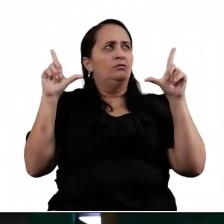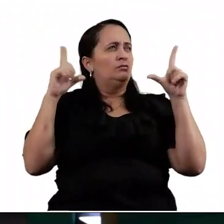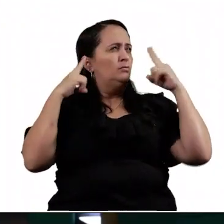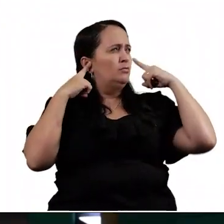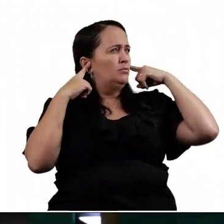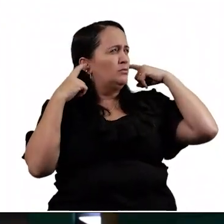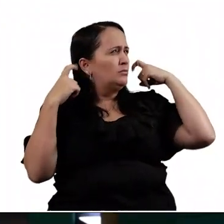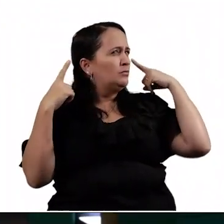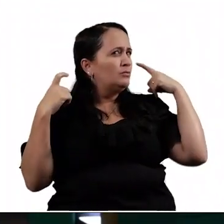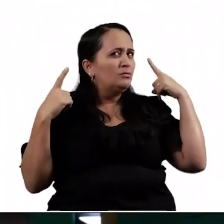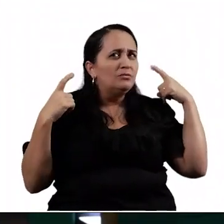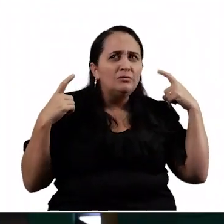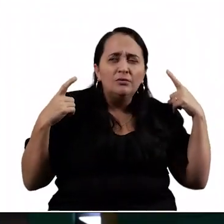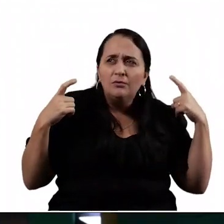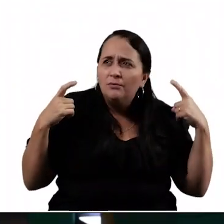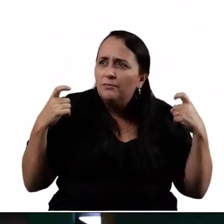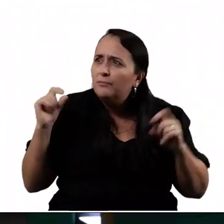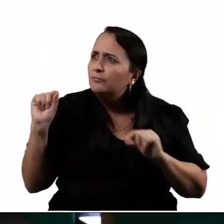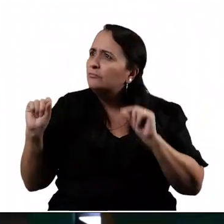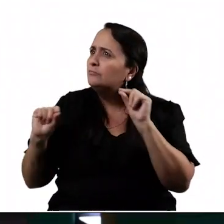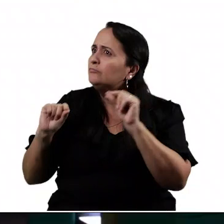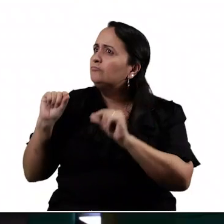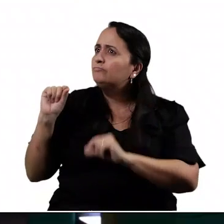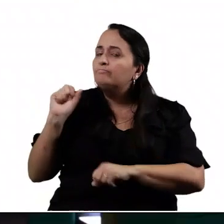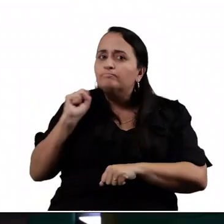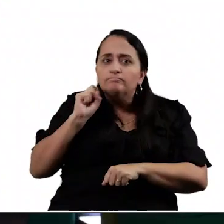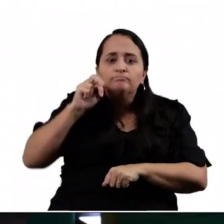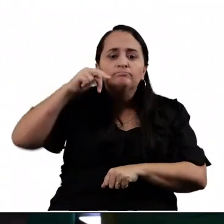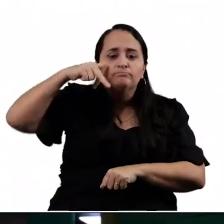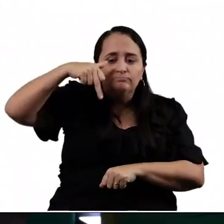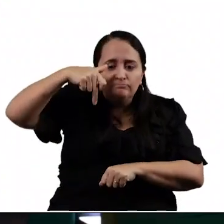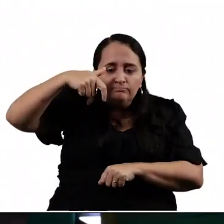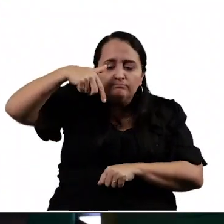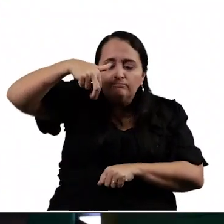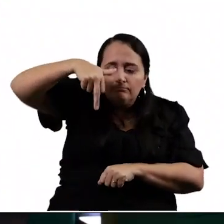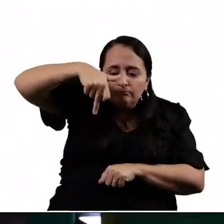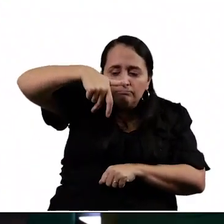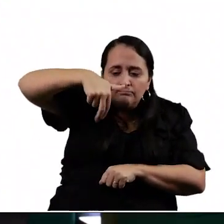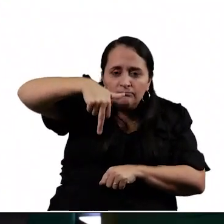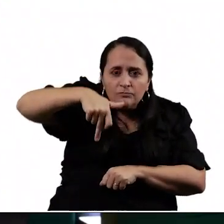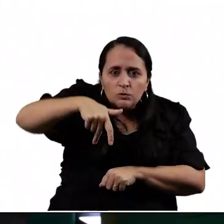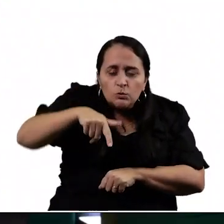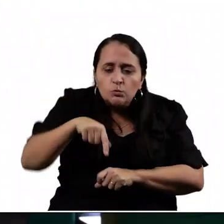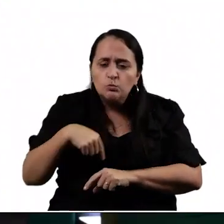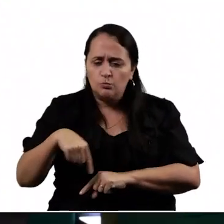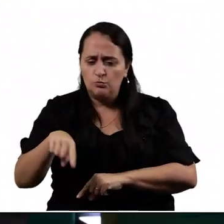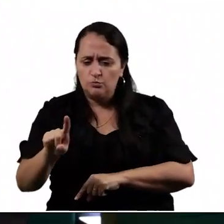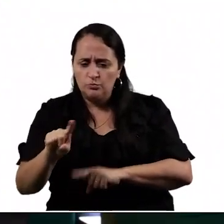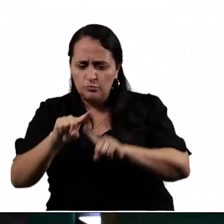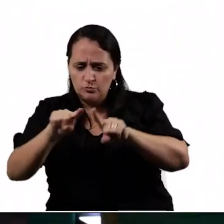estranho e desceu até a cozinha para ver o que que estava acontecendo